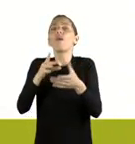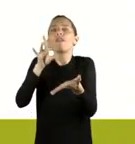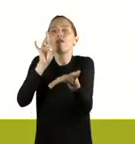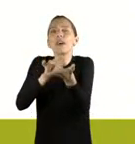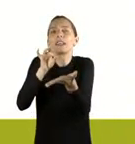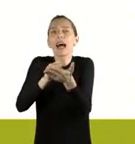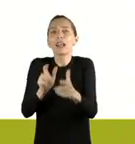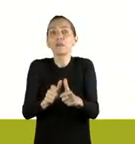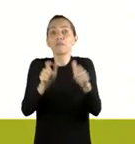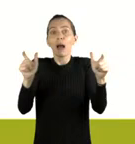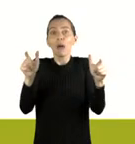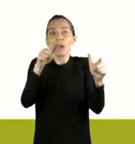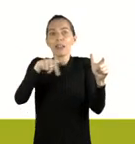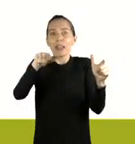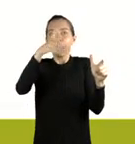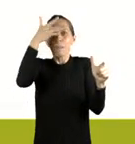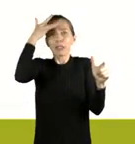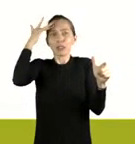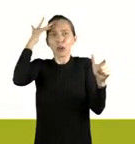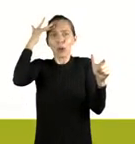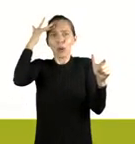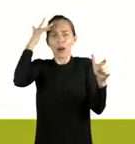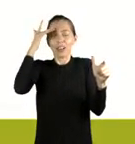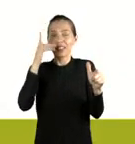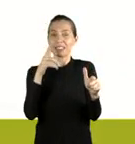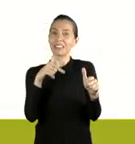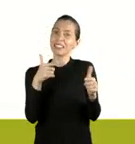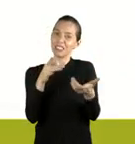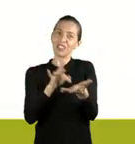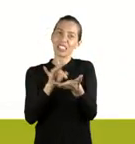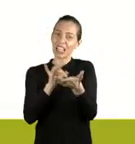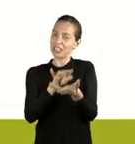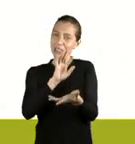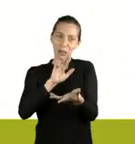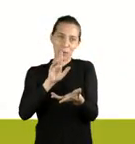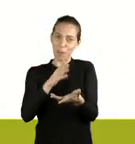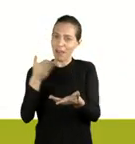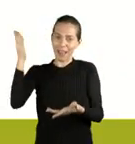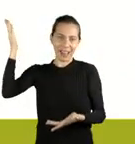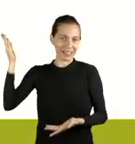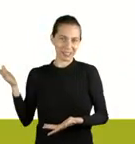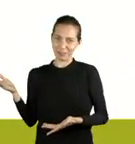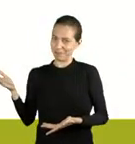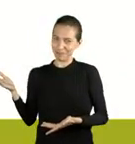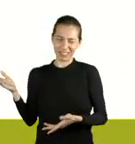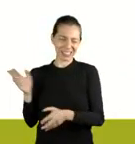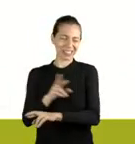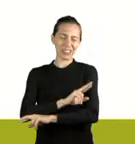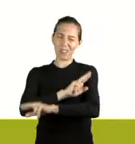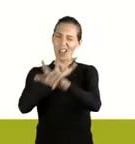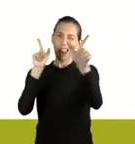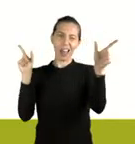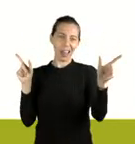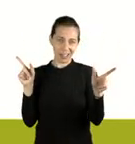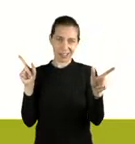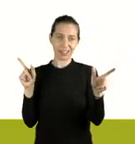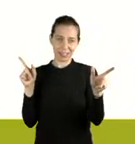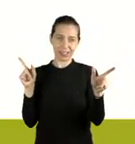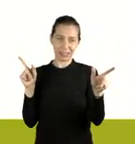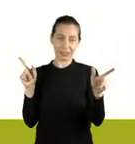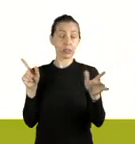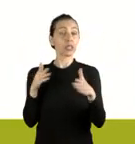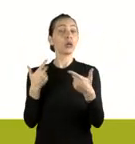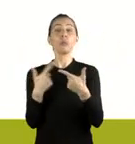A realidade ela não é muito bem aceita e muito diferente disso que eu estou apresentando para vocês. Geralmente,